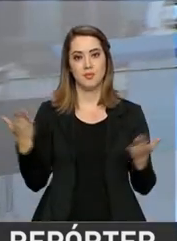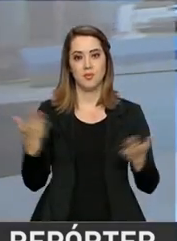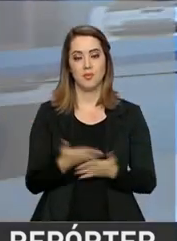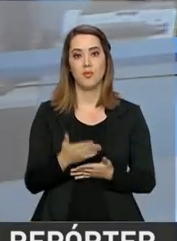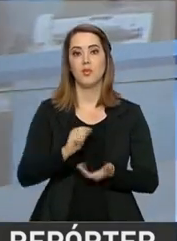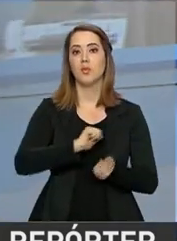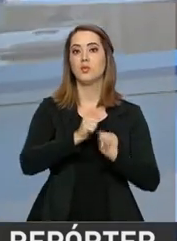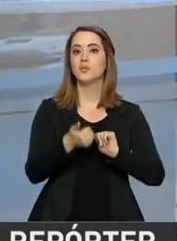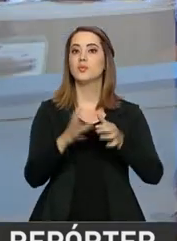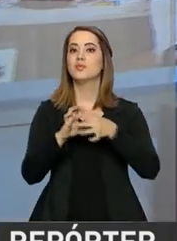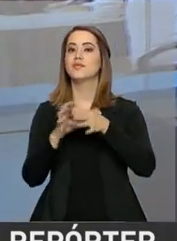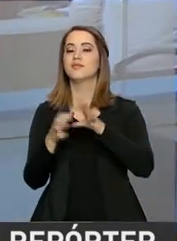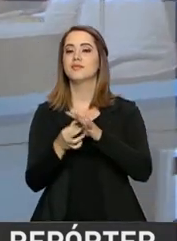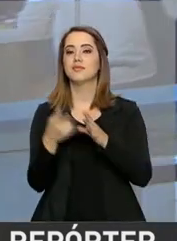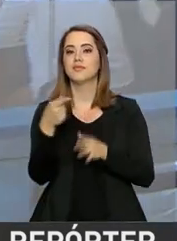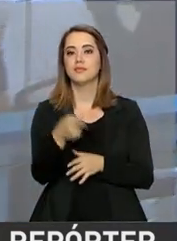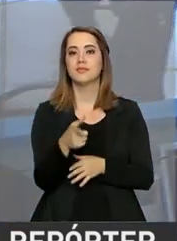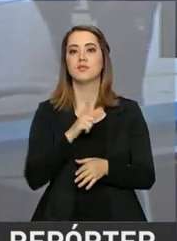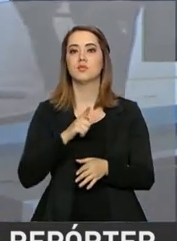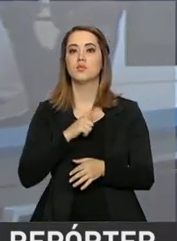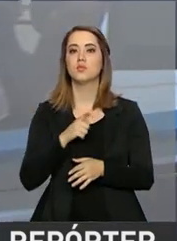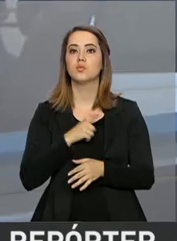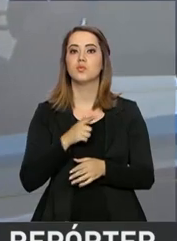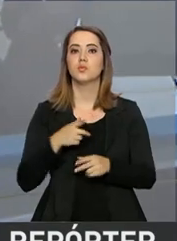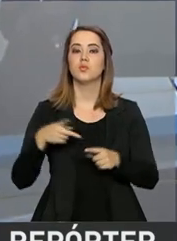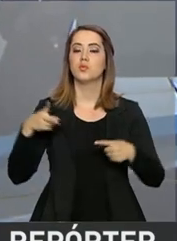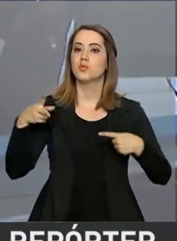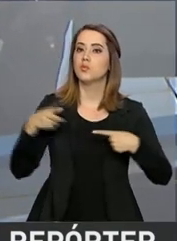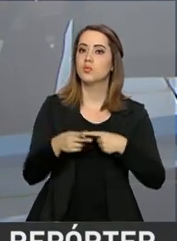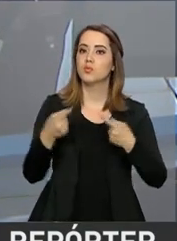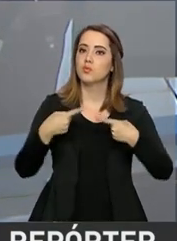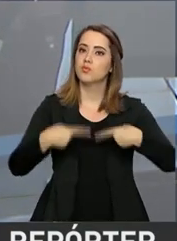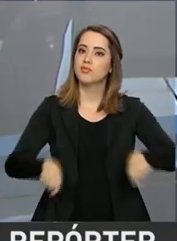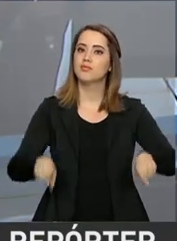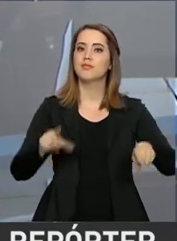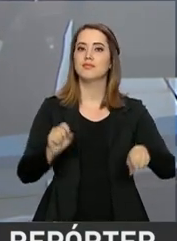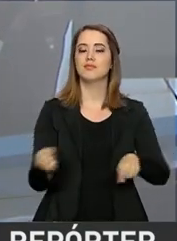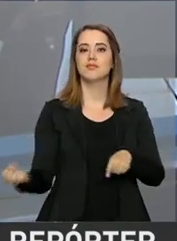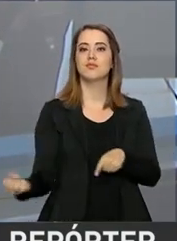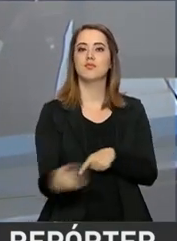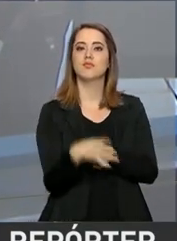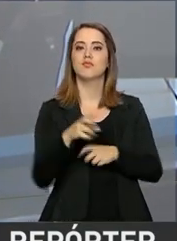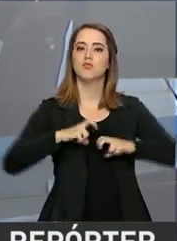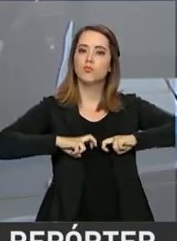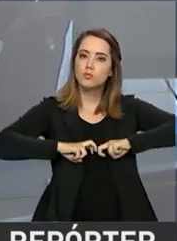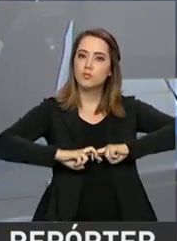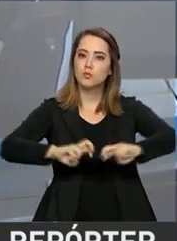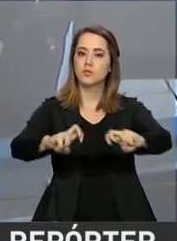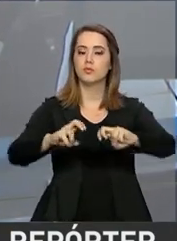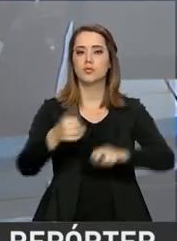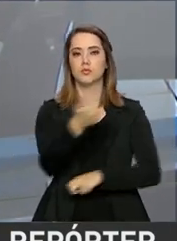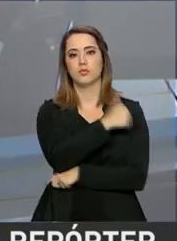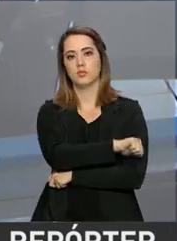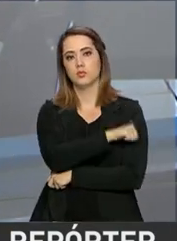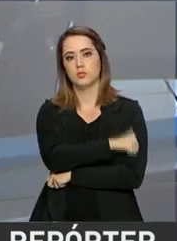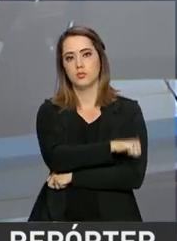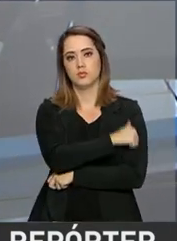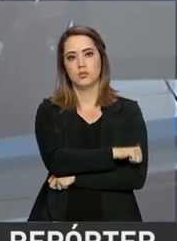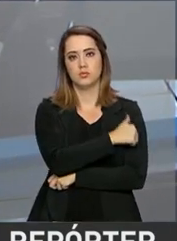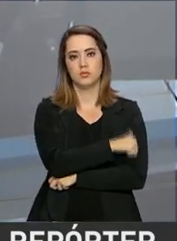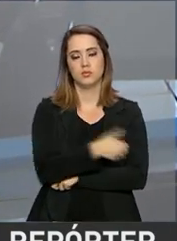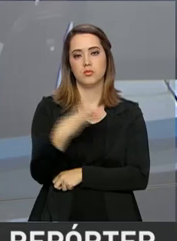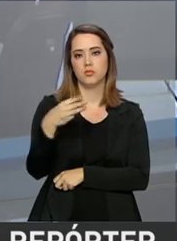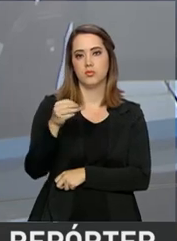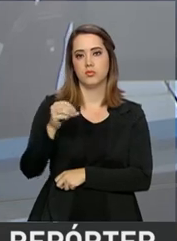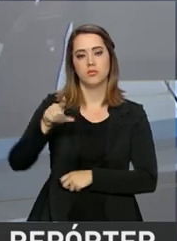agora neste fim de semana foi inaugurada a linha 4ro do metrô do Rio de Janeiro a expectativa é que mais de 300.000